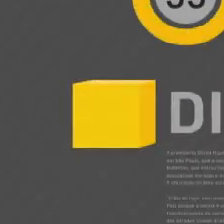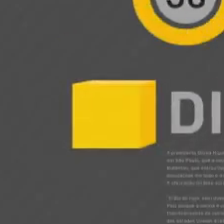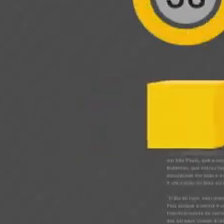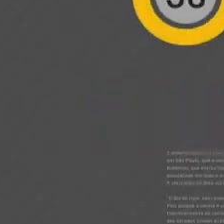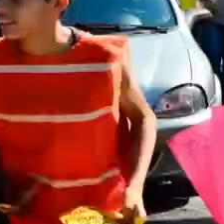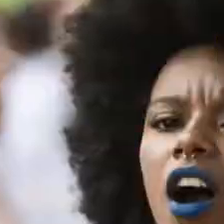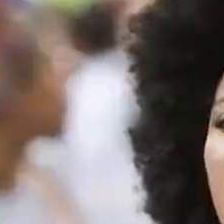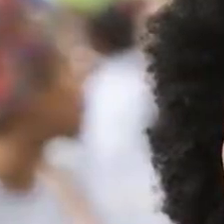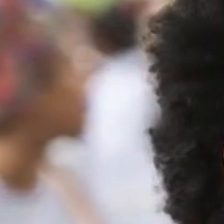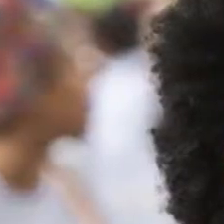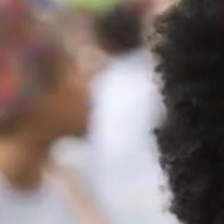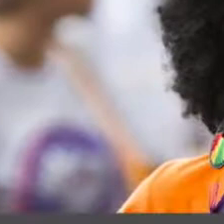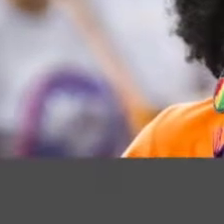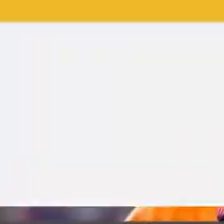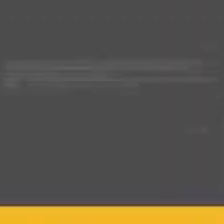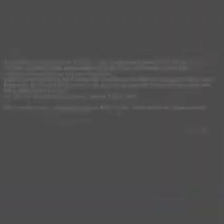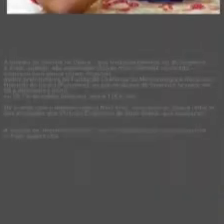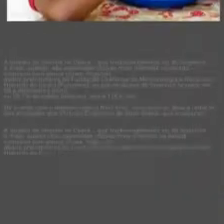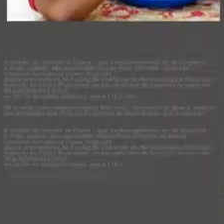o